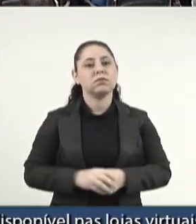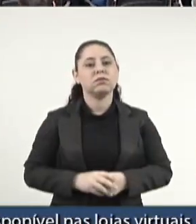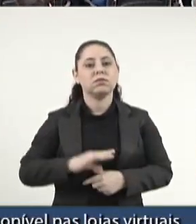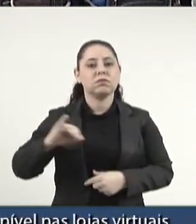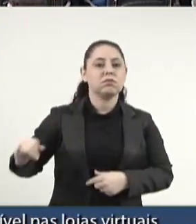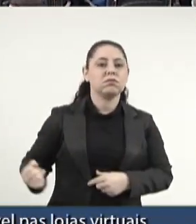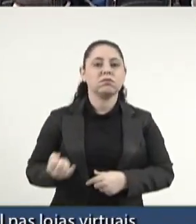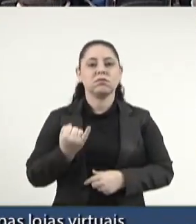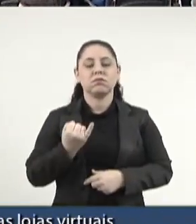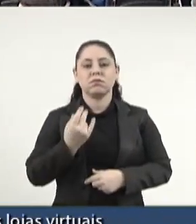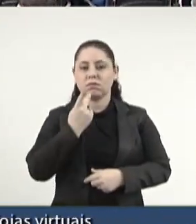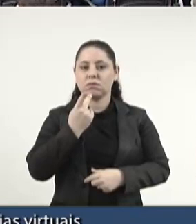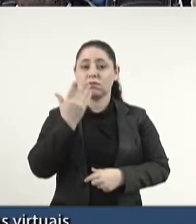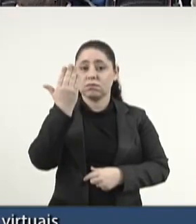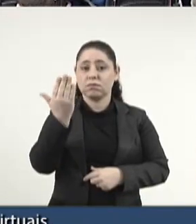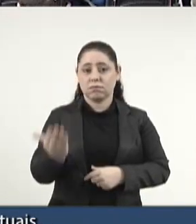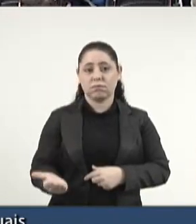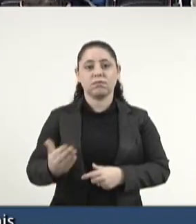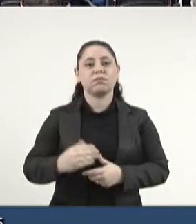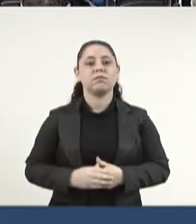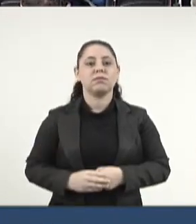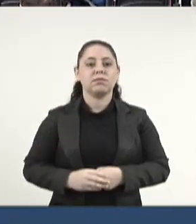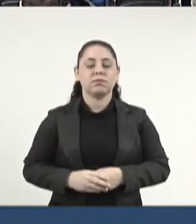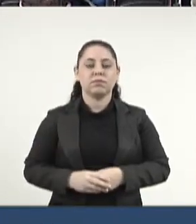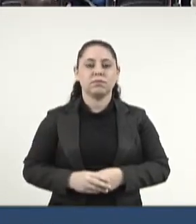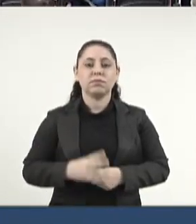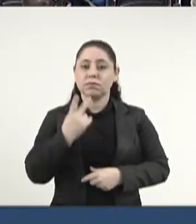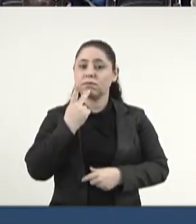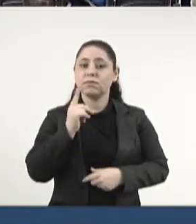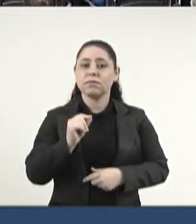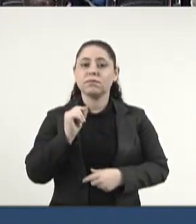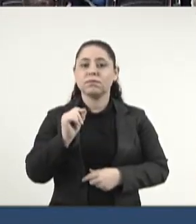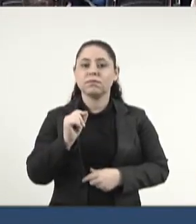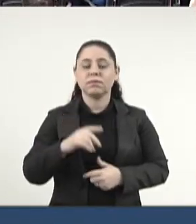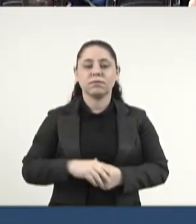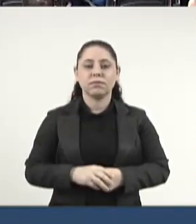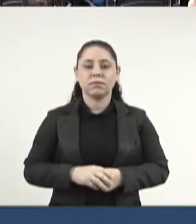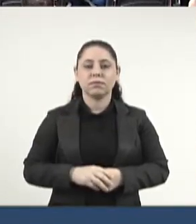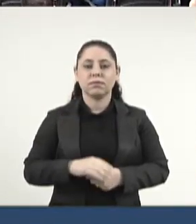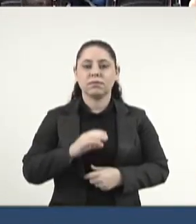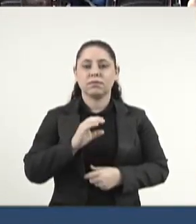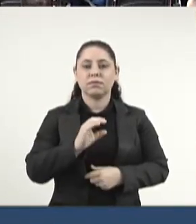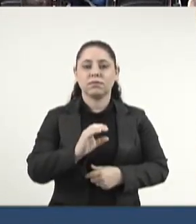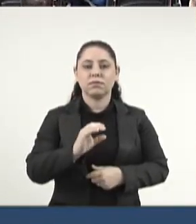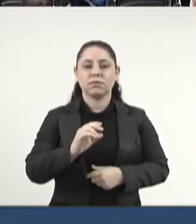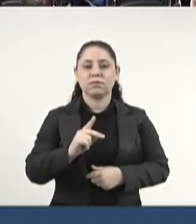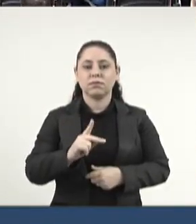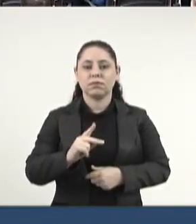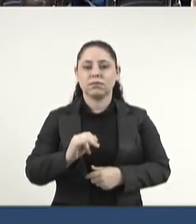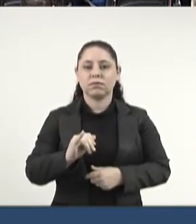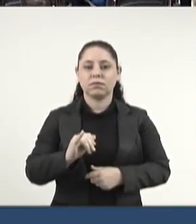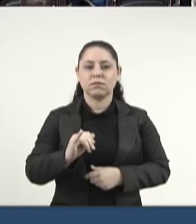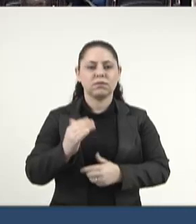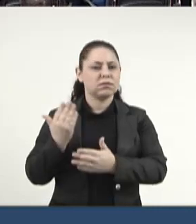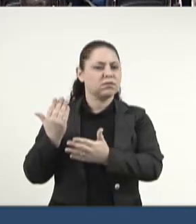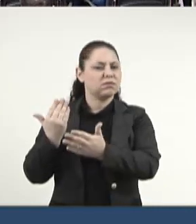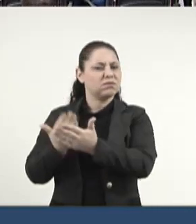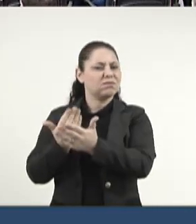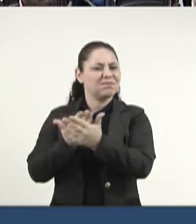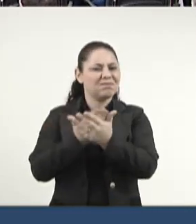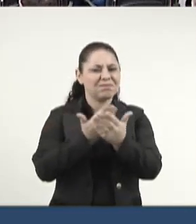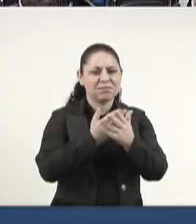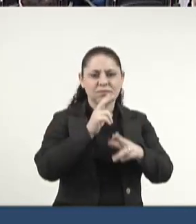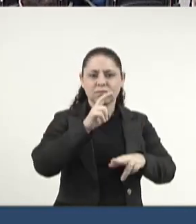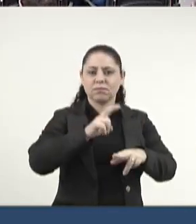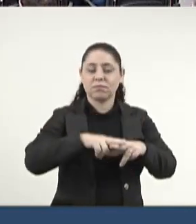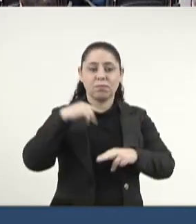aproveitar parte do discurso de Vossa Excelência para dizer que a CPI, e eu que estudei nas bancas da